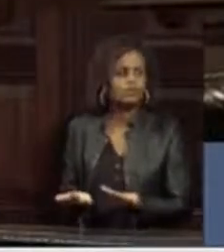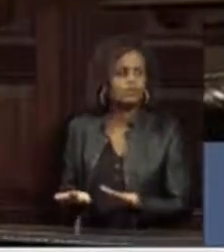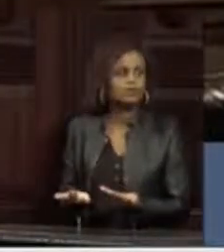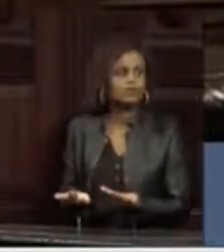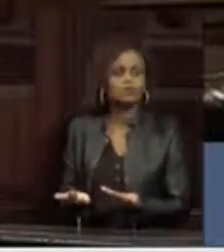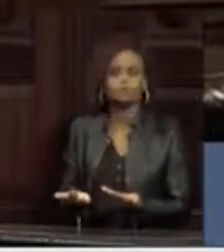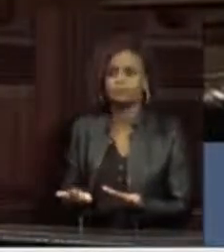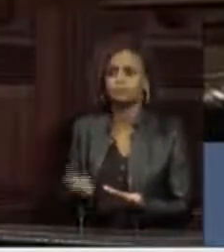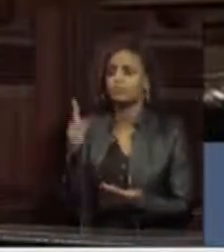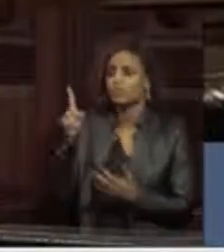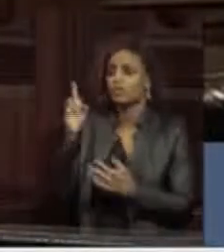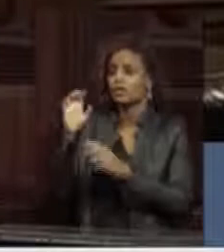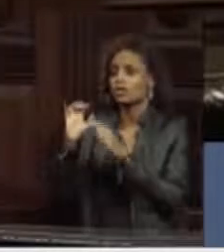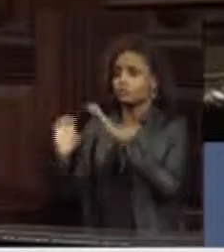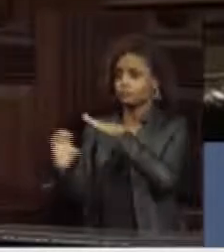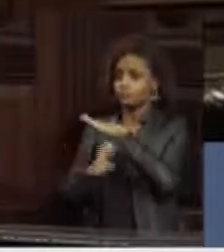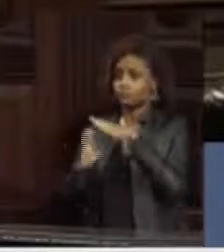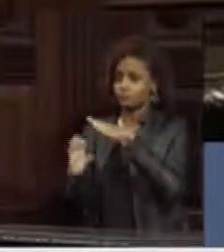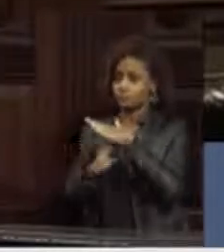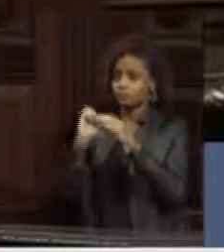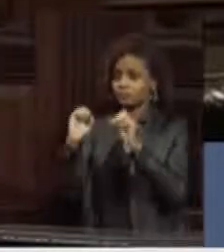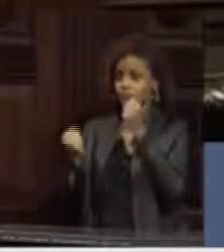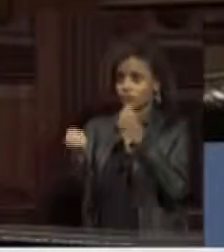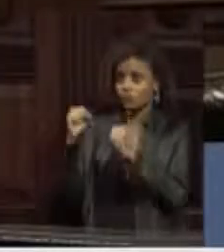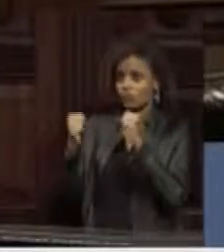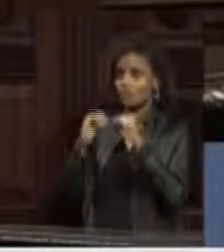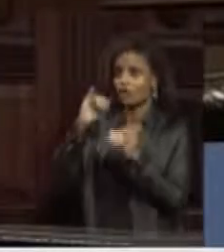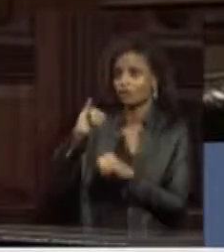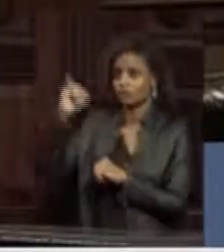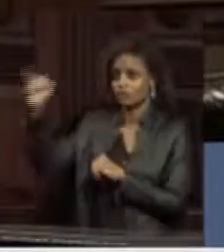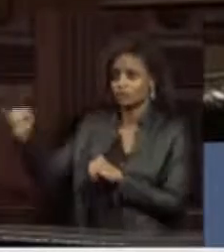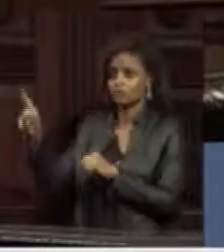As operadoras é que informam à agência